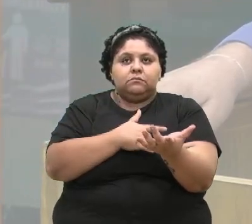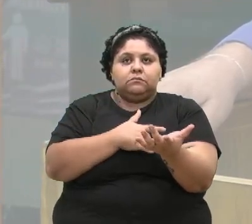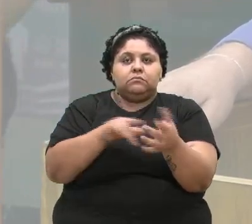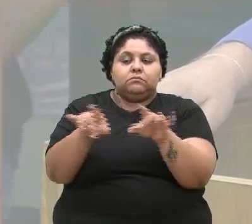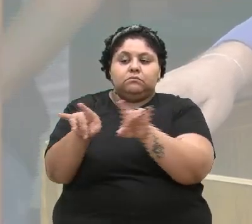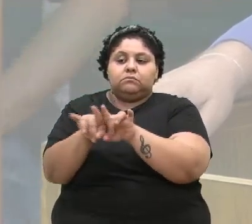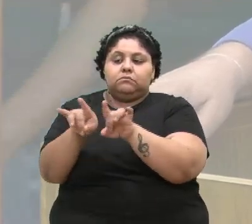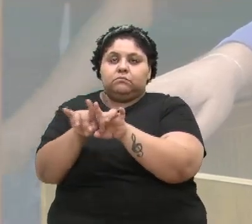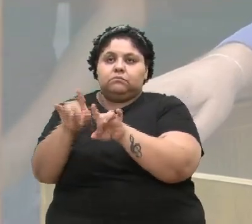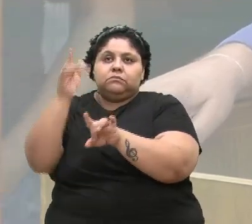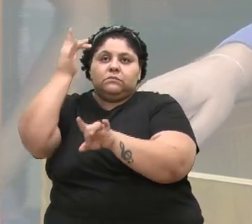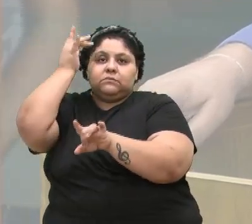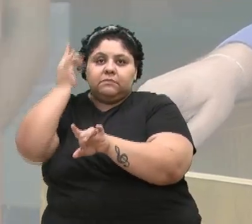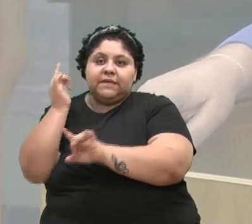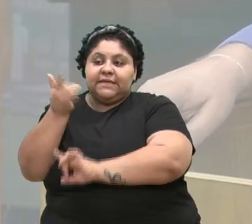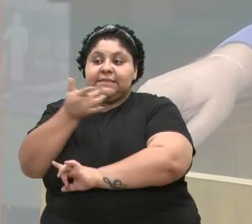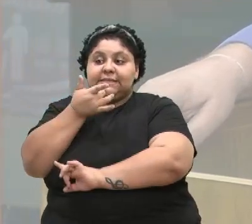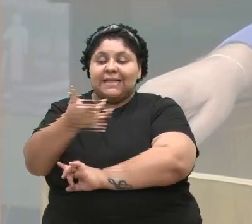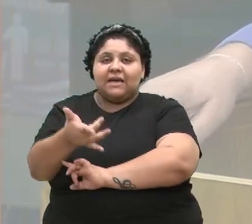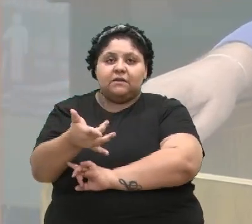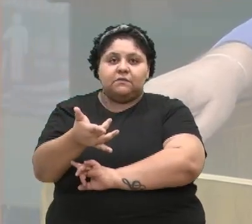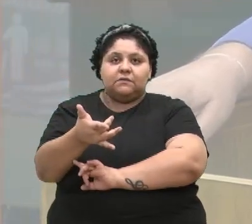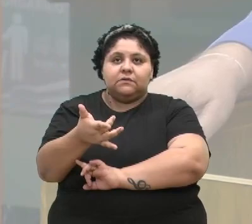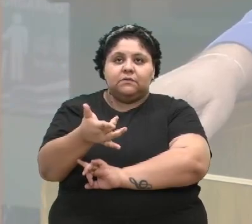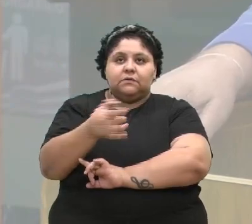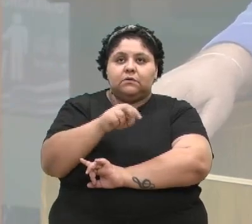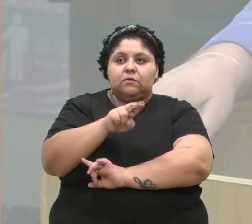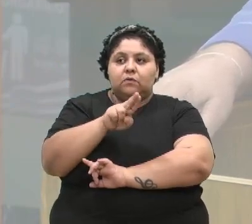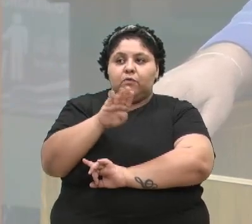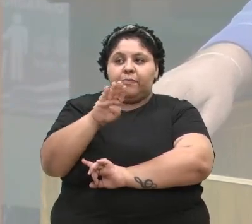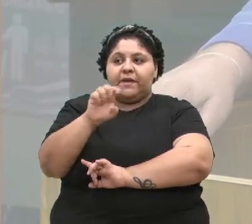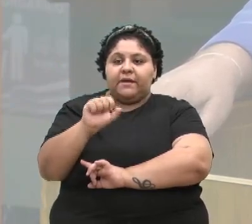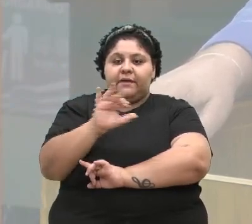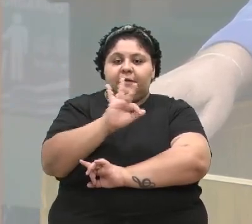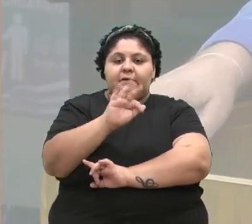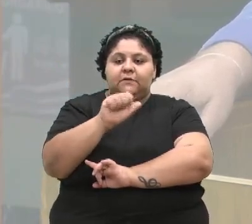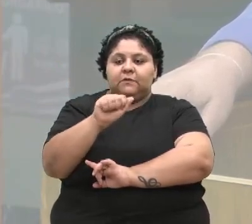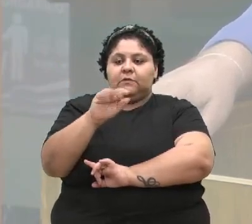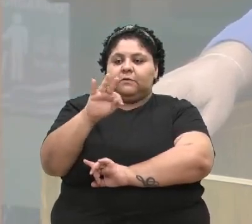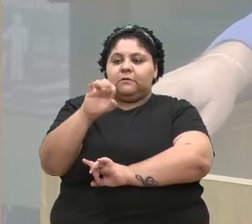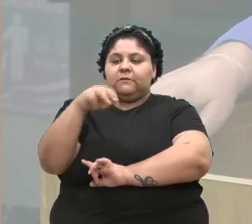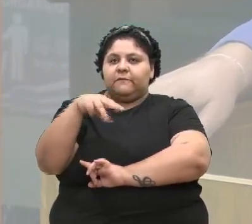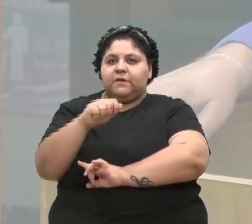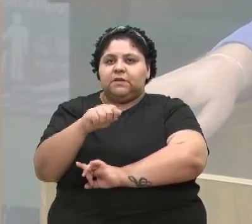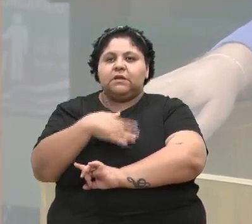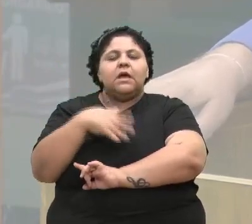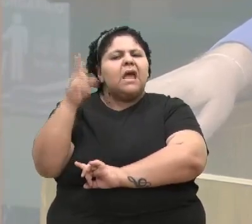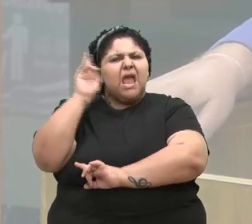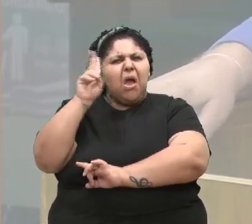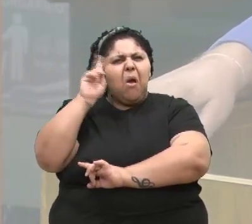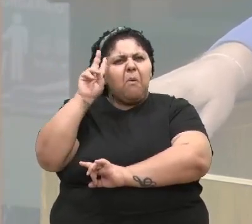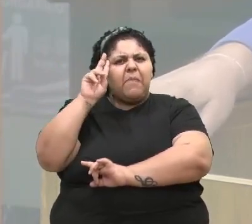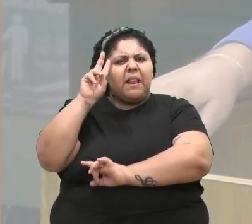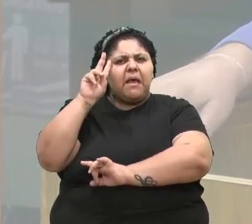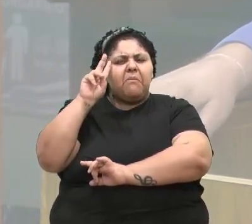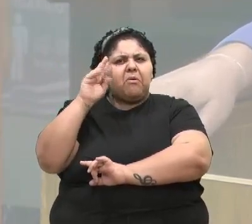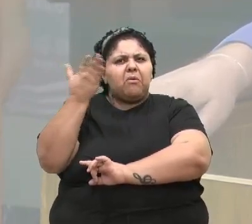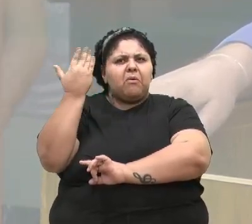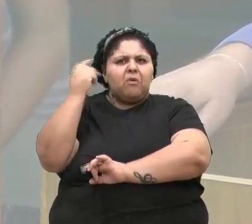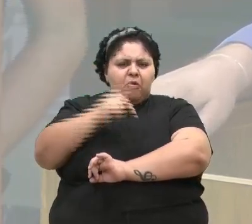Também amanhã à tarde, lá na UBS do Fátima, lembro que o Júcio, num dia que nós estávamos aqui na sessão da Câmara, o nosso presidente do